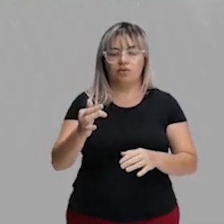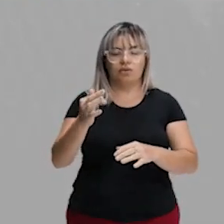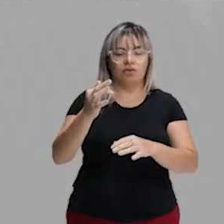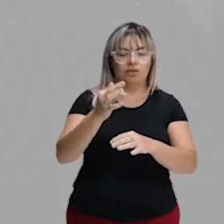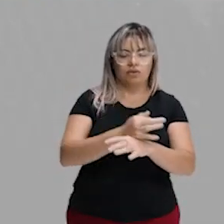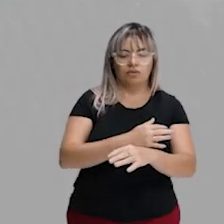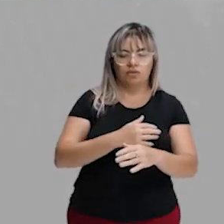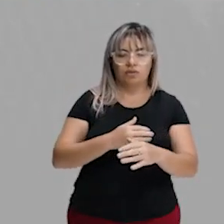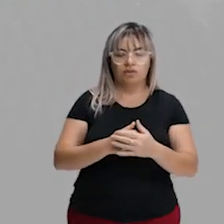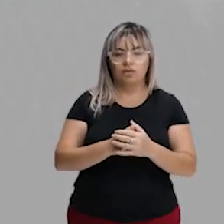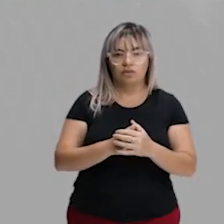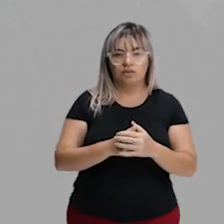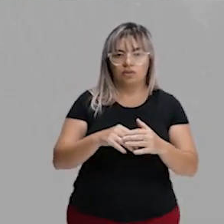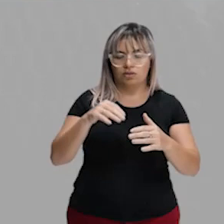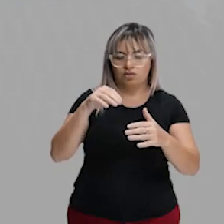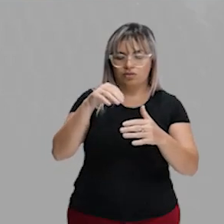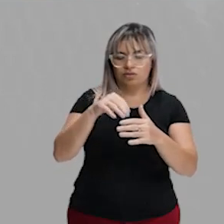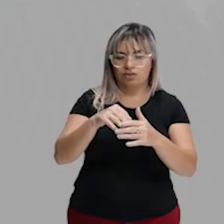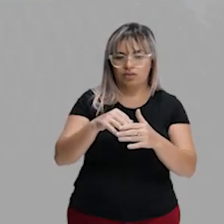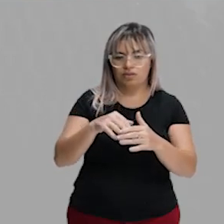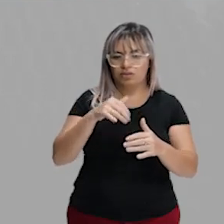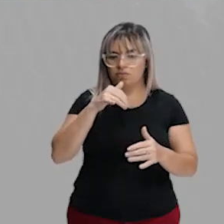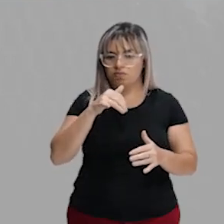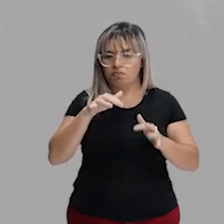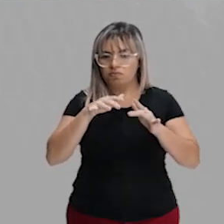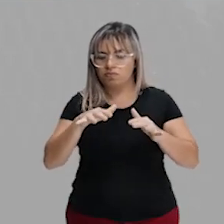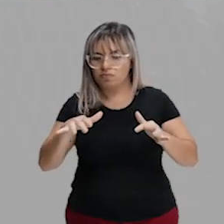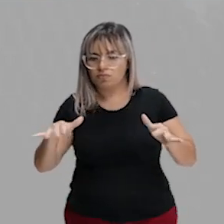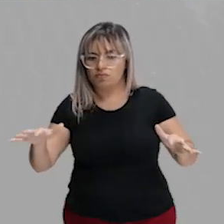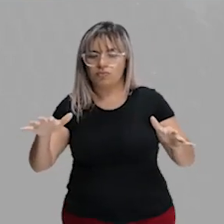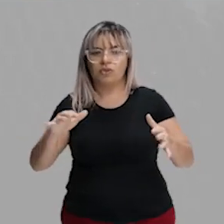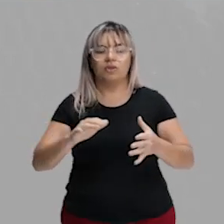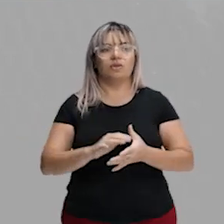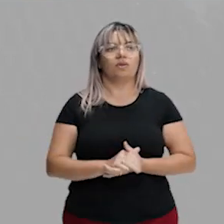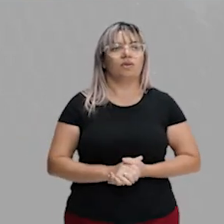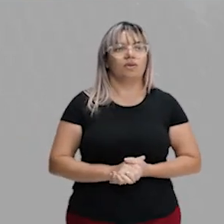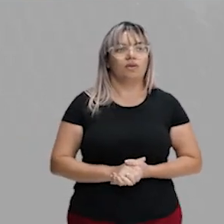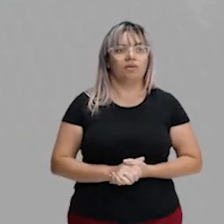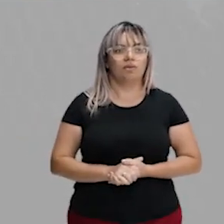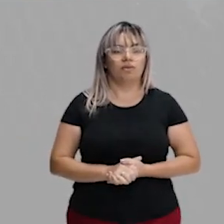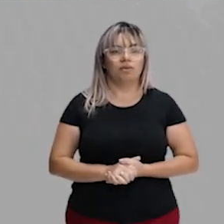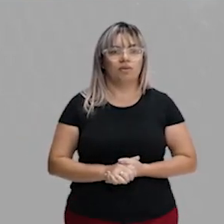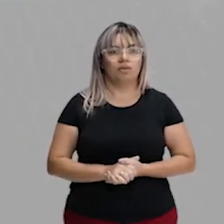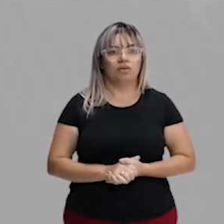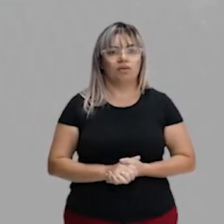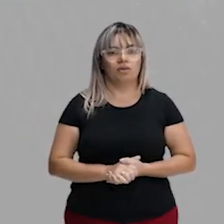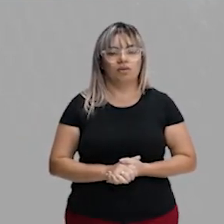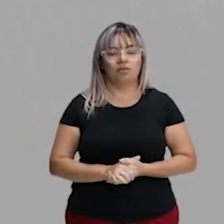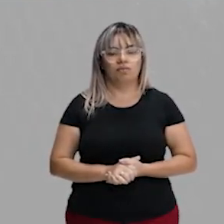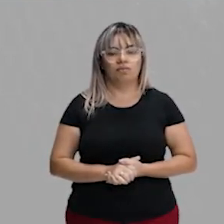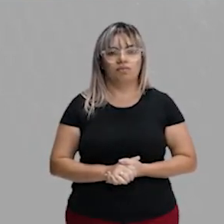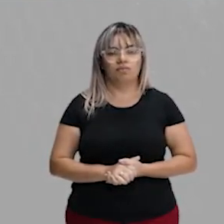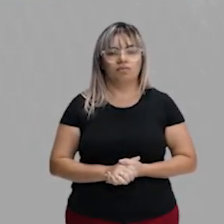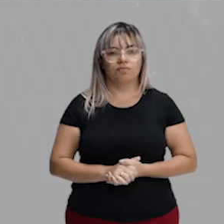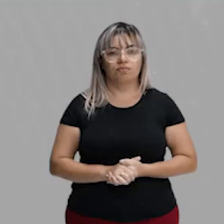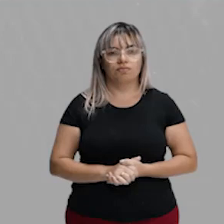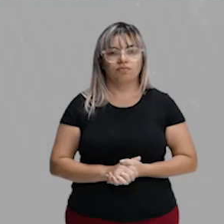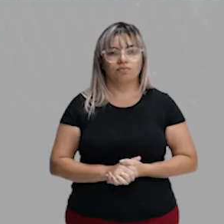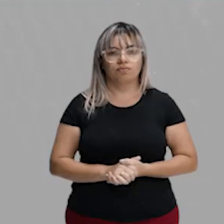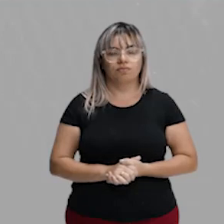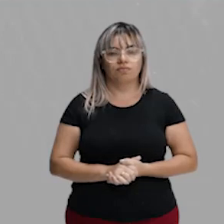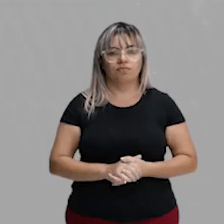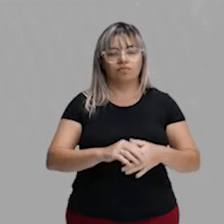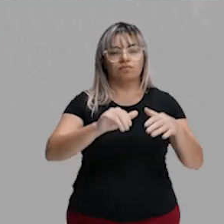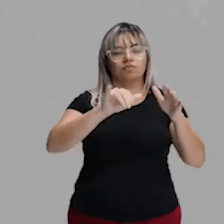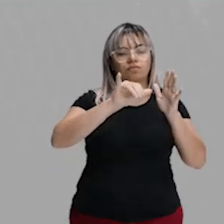no gerador, nós temos o quê? Okay? Então, para o gerador, nós vamos ter, ó,